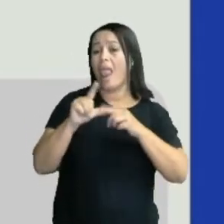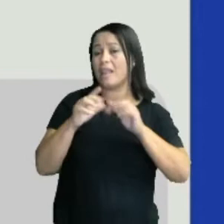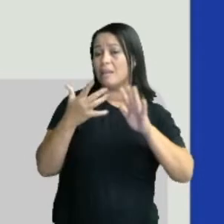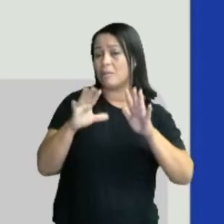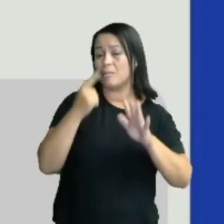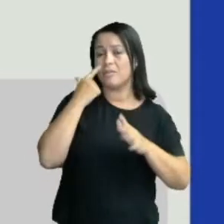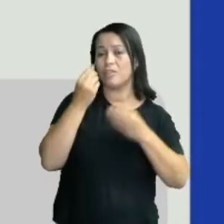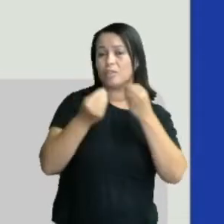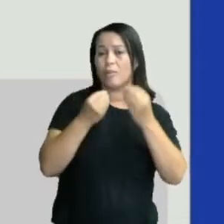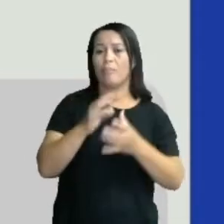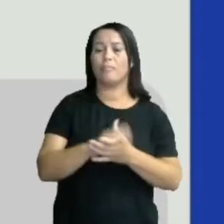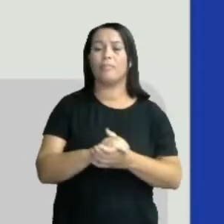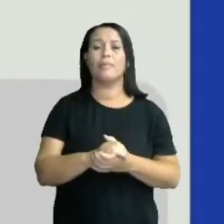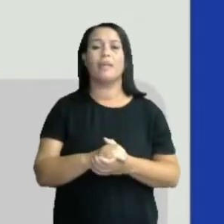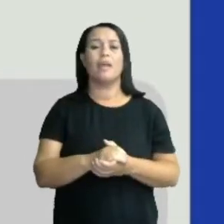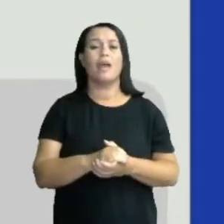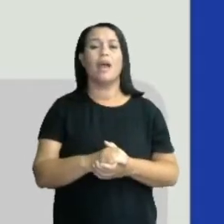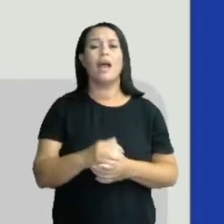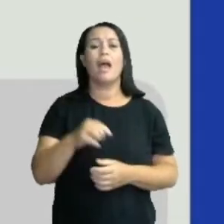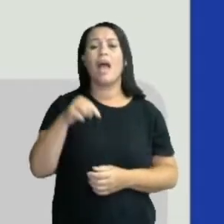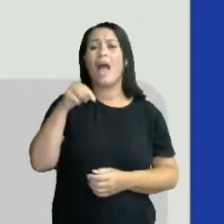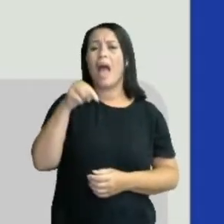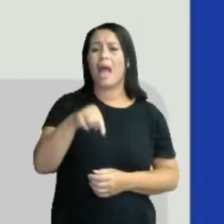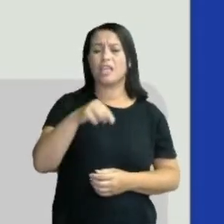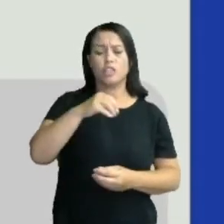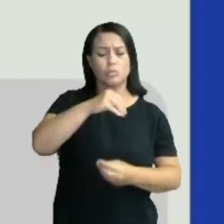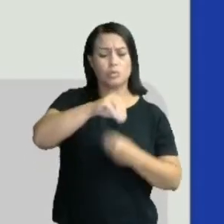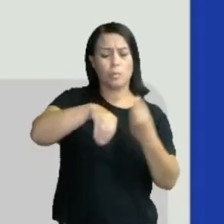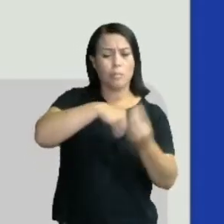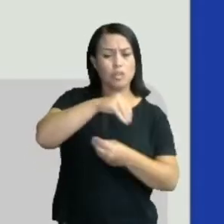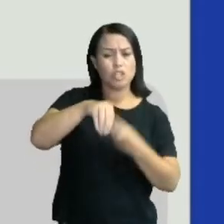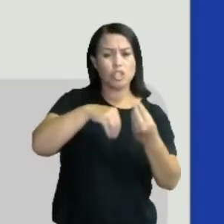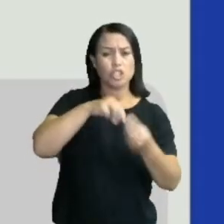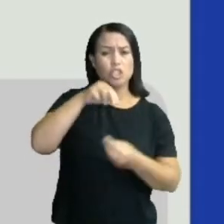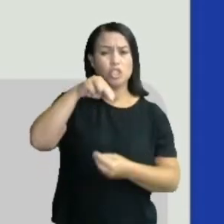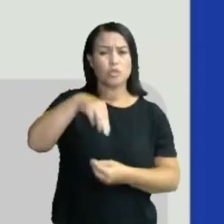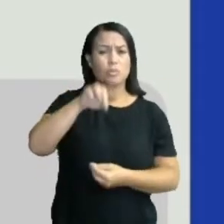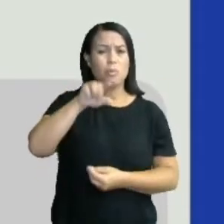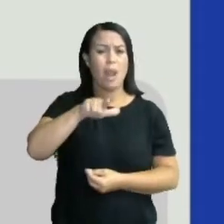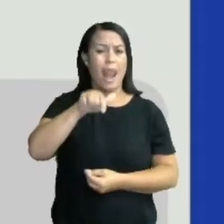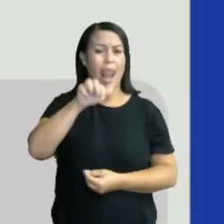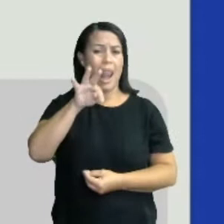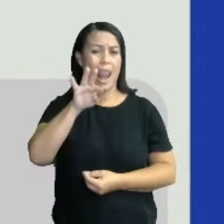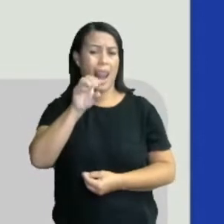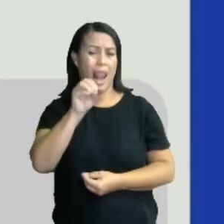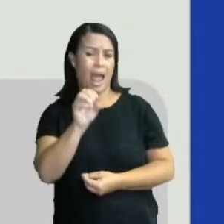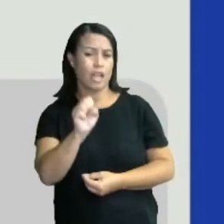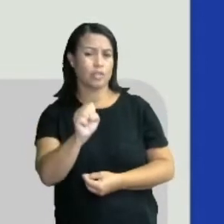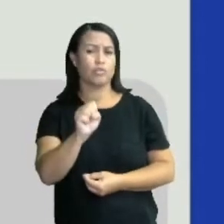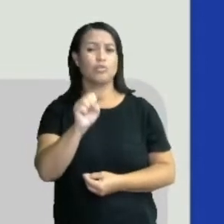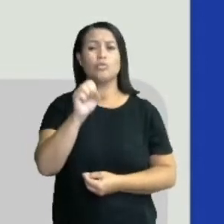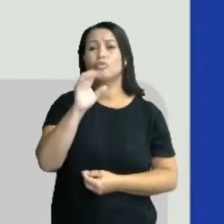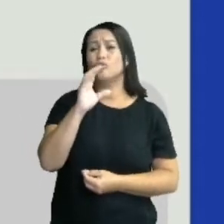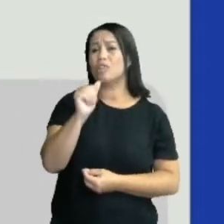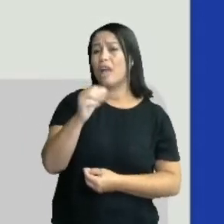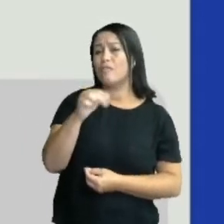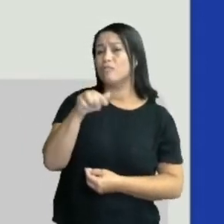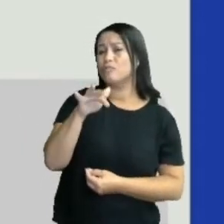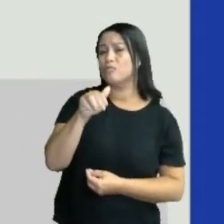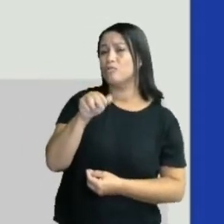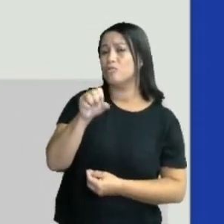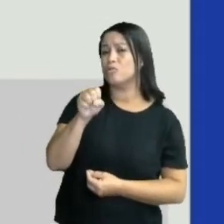menos assim, olha. Aqui somos mestiços, mulatos, cafuçus, pardos, mamelucos,